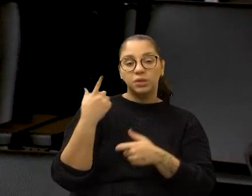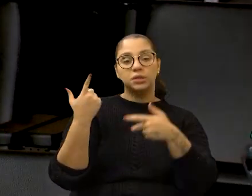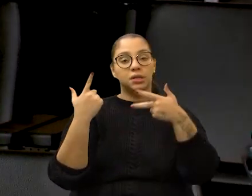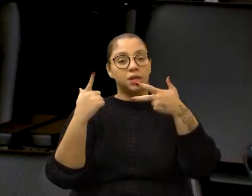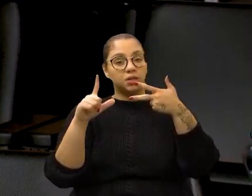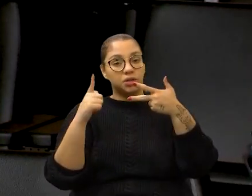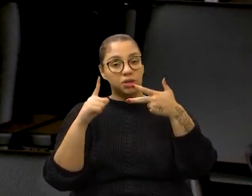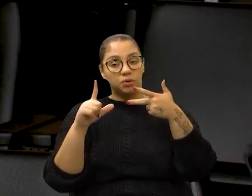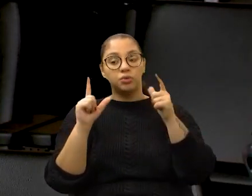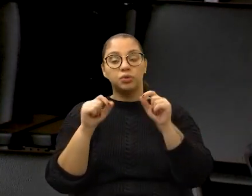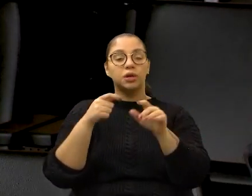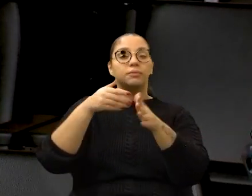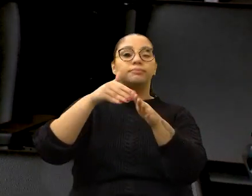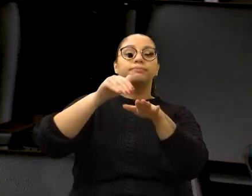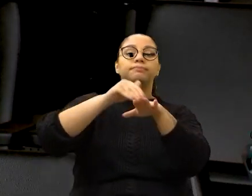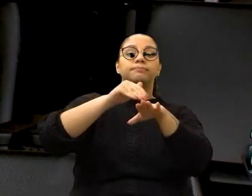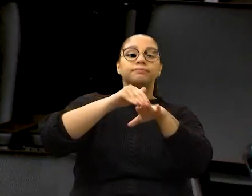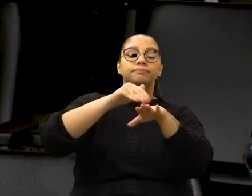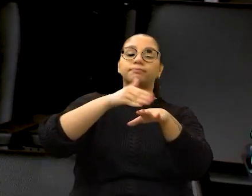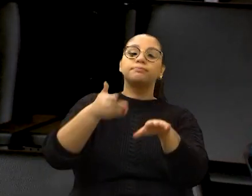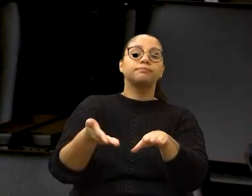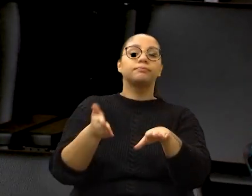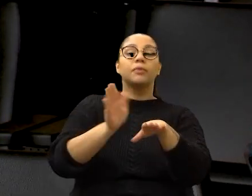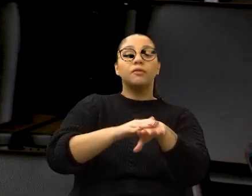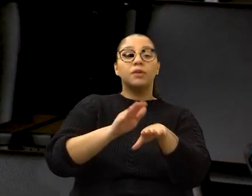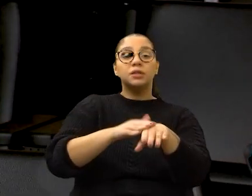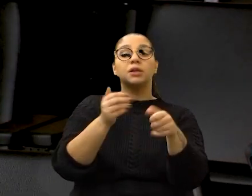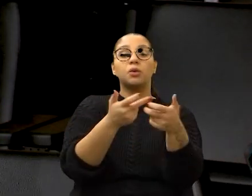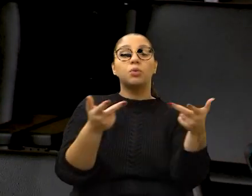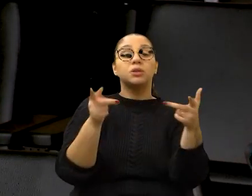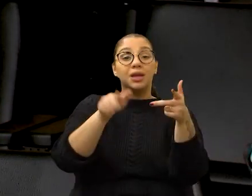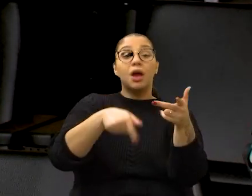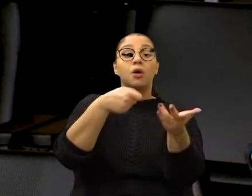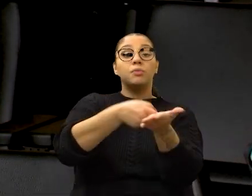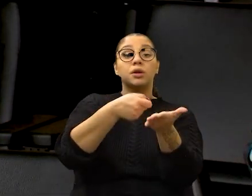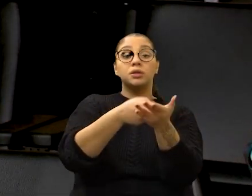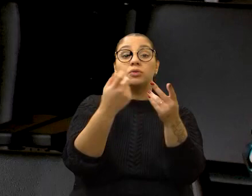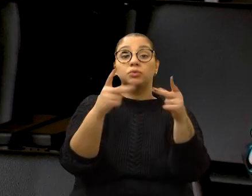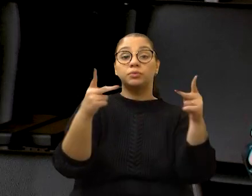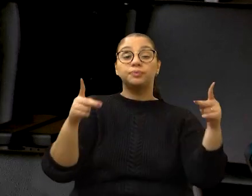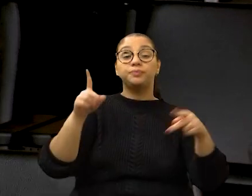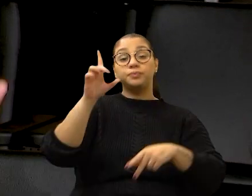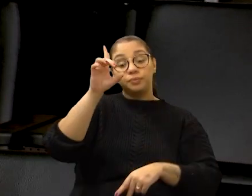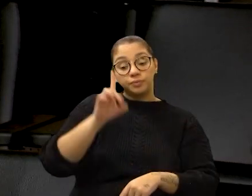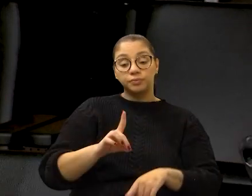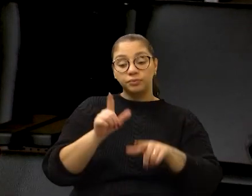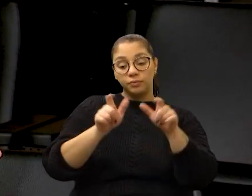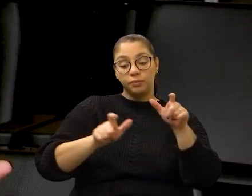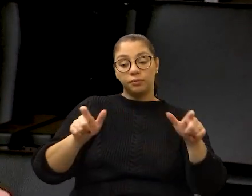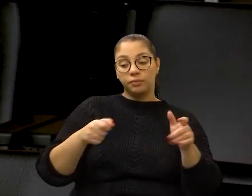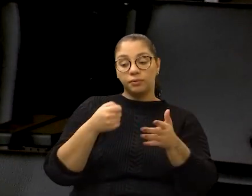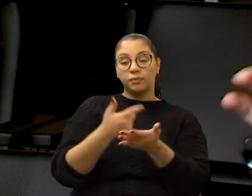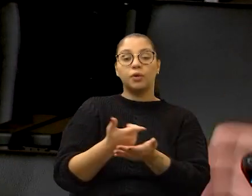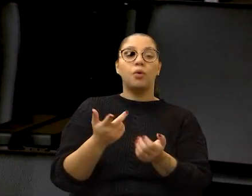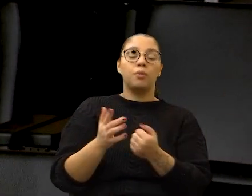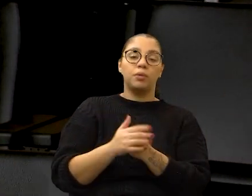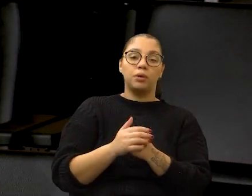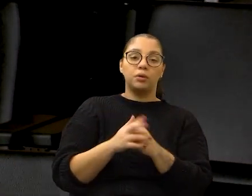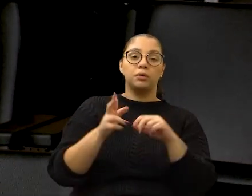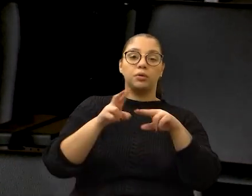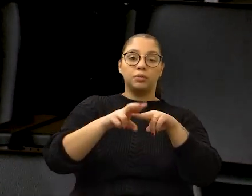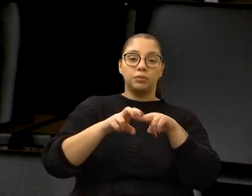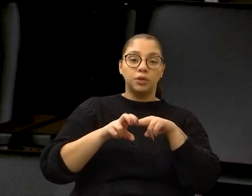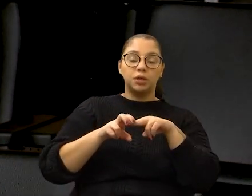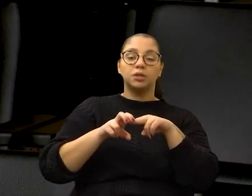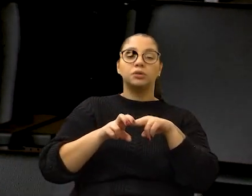vereadores, legisladores, cobrar que eles façam aquilo que é obrigação deles e direito do consumidor. Né? Então,